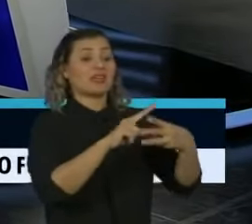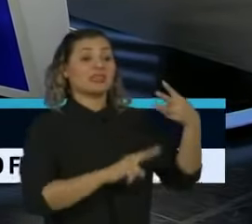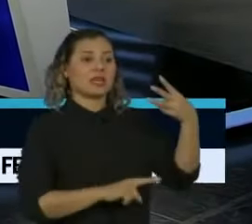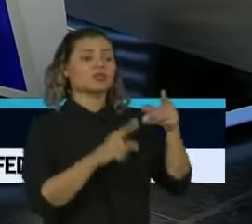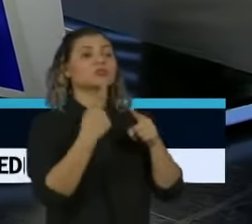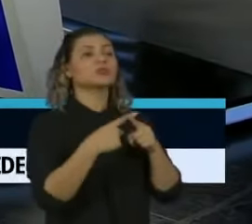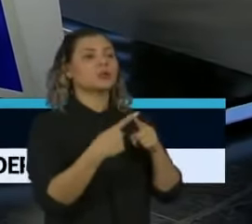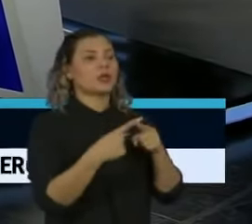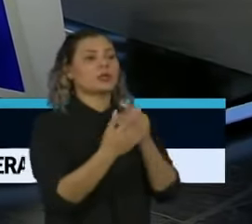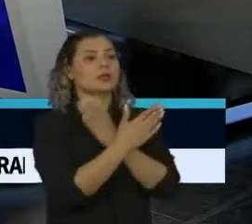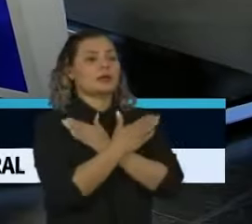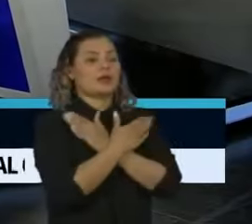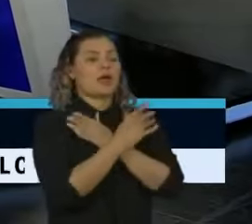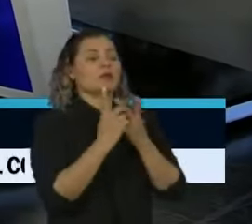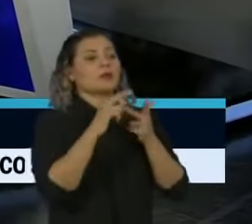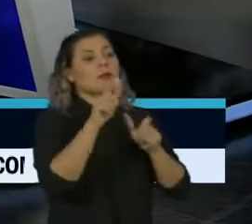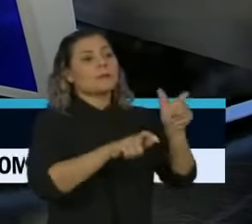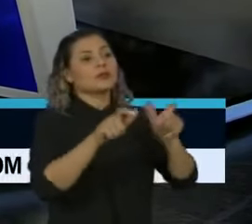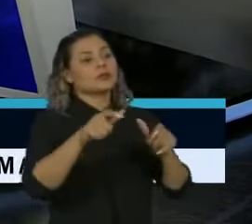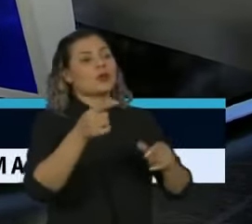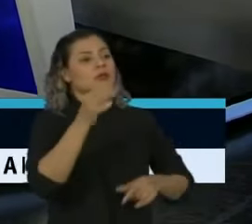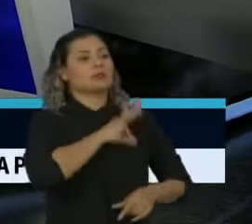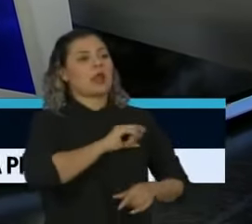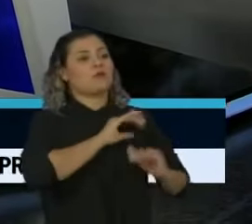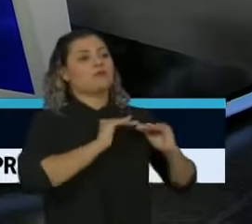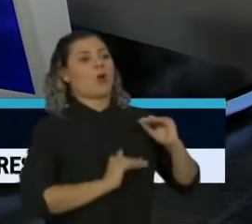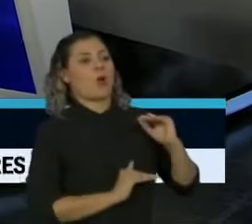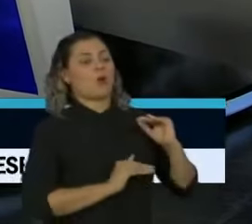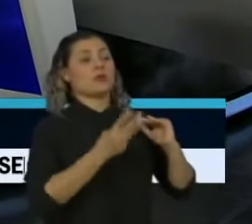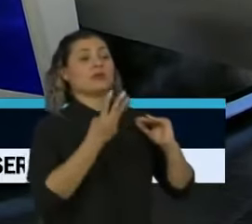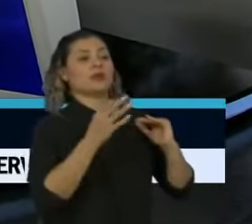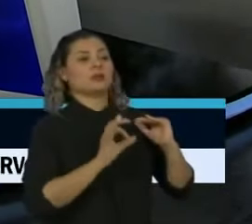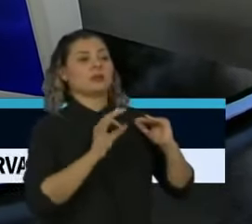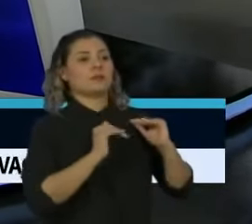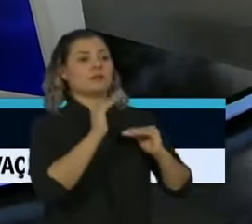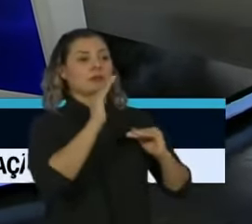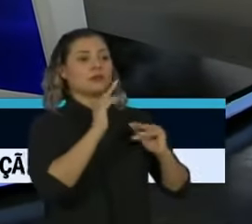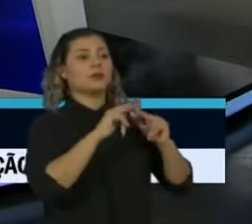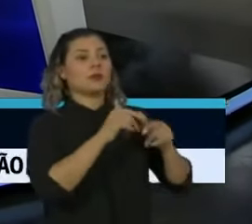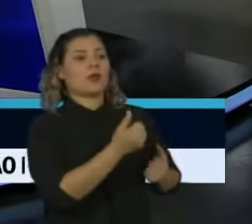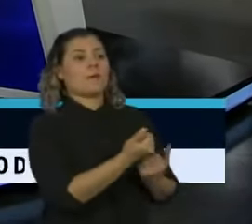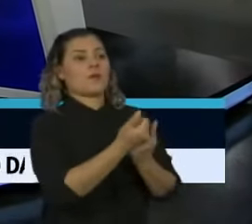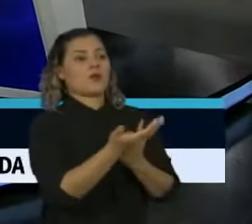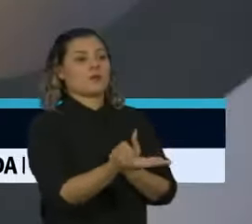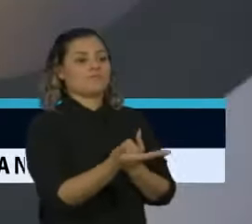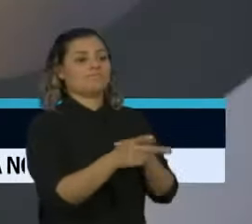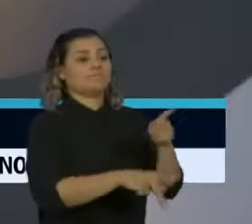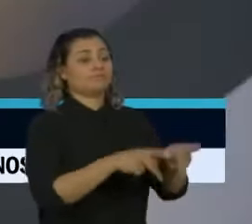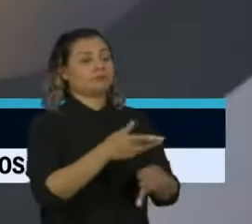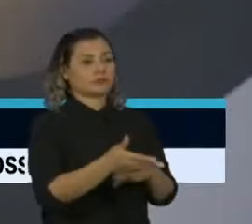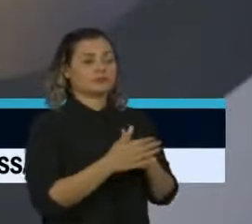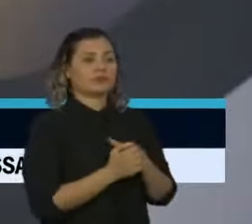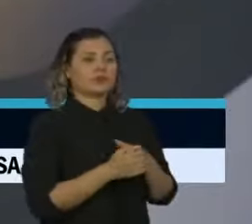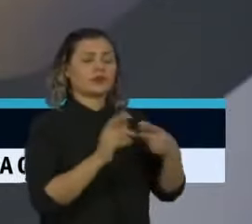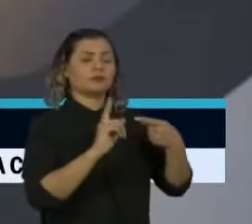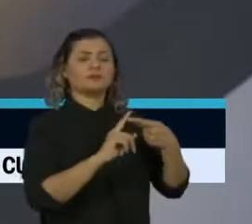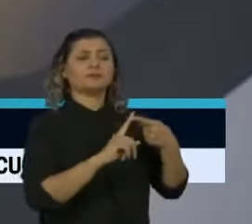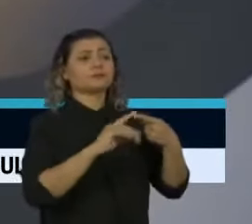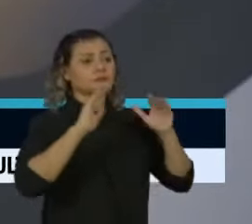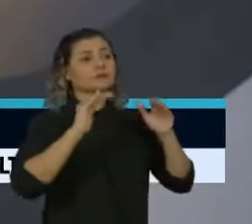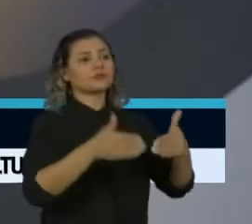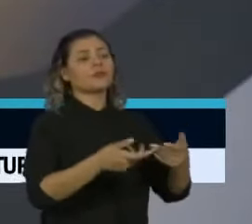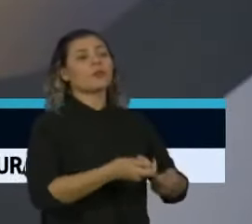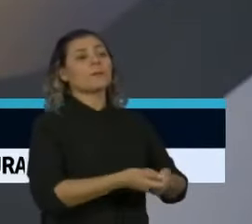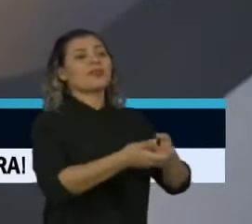vieram de desempregados ou pessoas com renda abaixo de 3 salários mínimos, renda familiar. Ou seja, justamente o público-alvo do